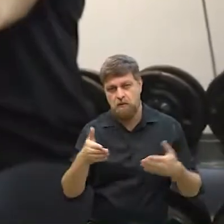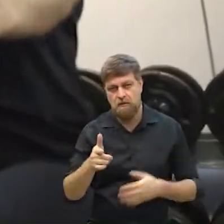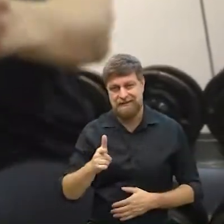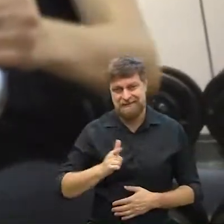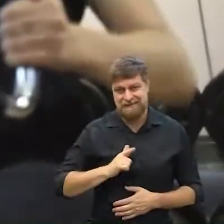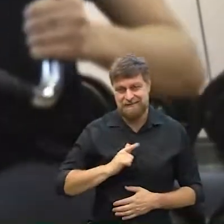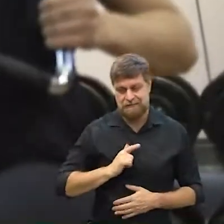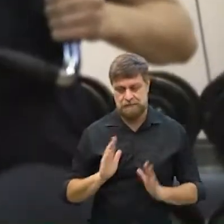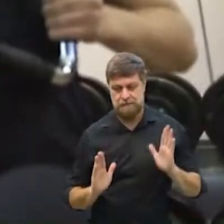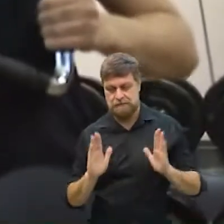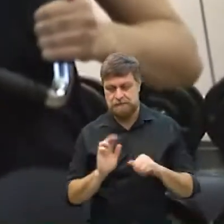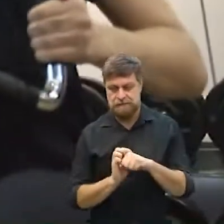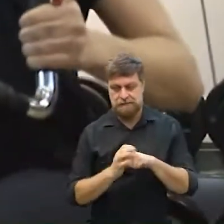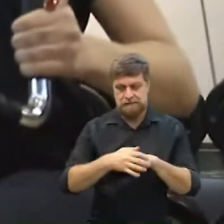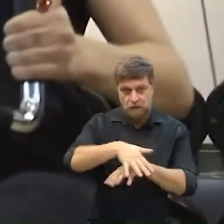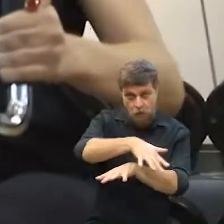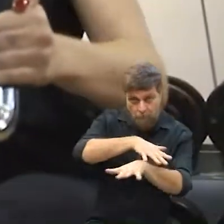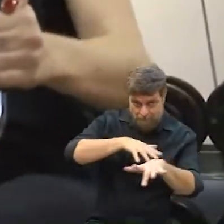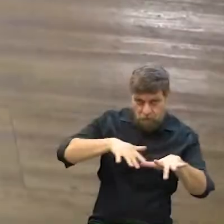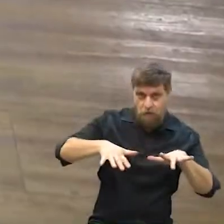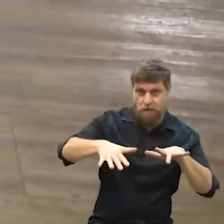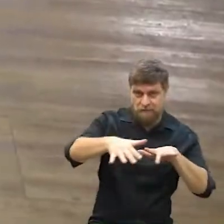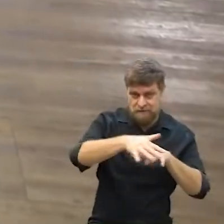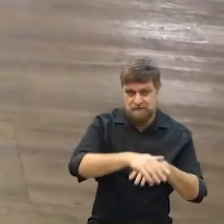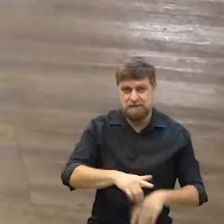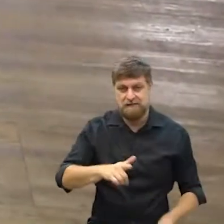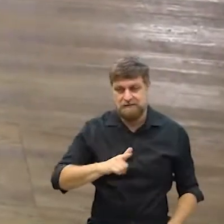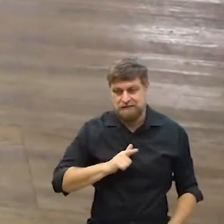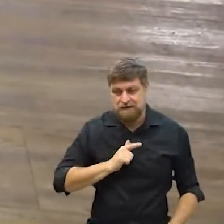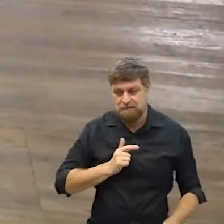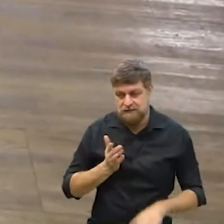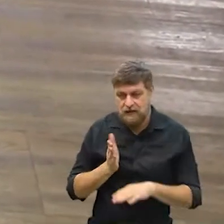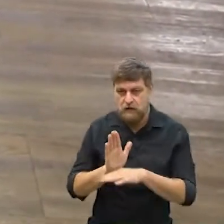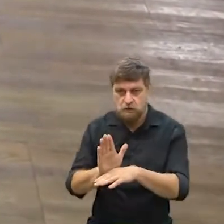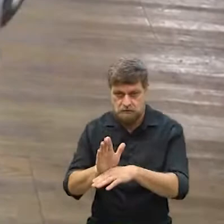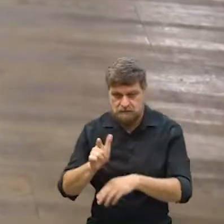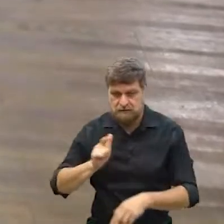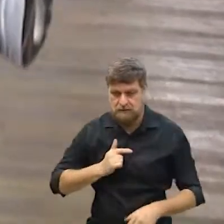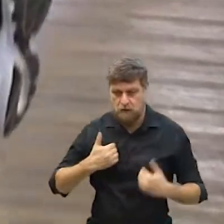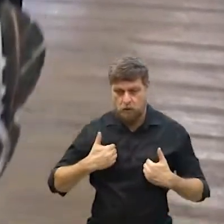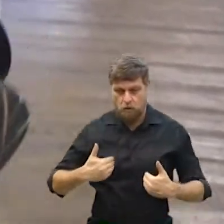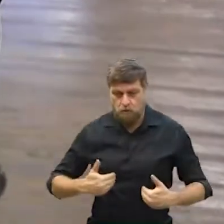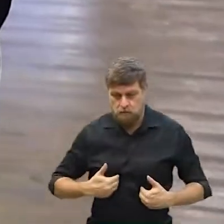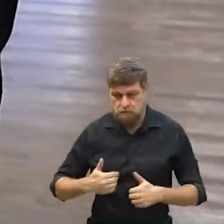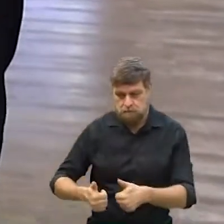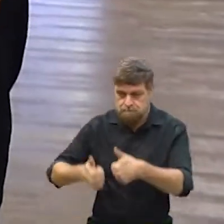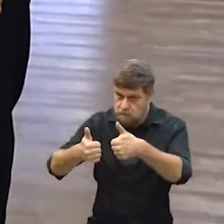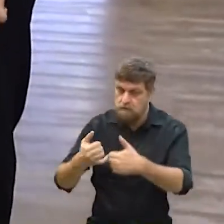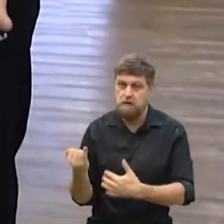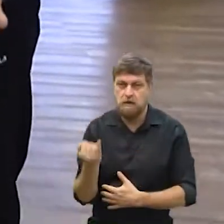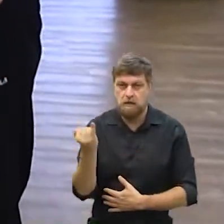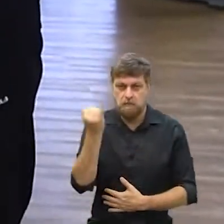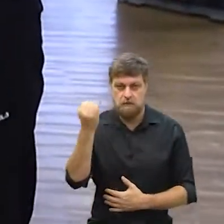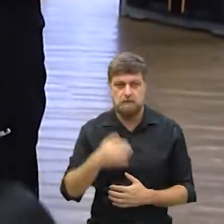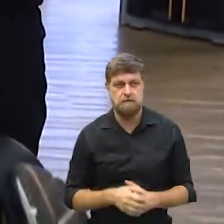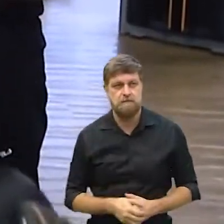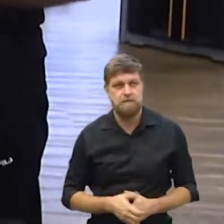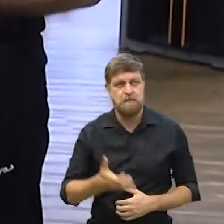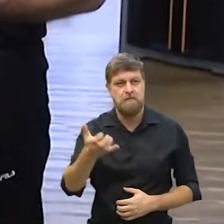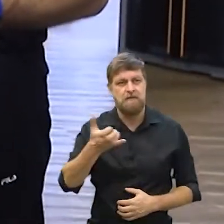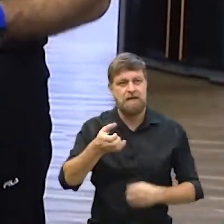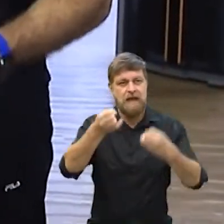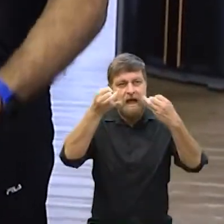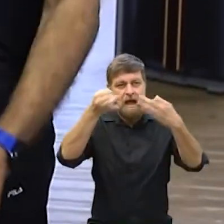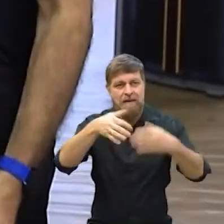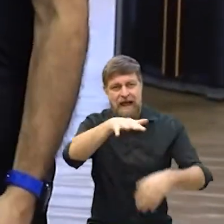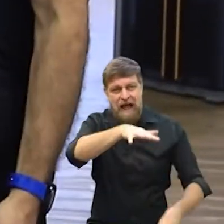né, em tempos de pandemia, que a reabilitação é certamente extremamente importante. Agora, eu gostaria que você falasse